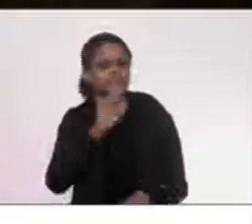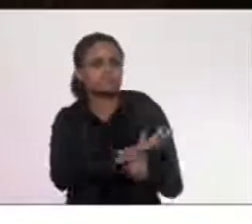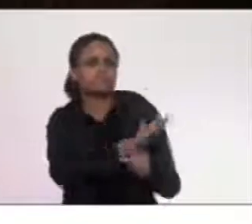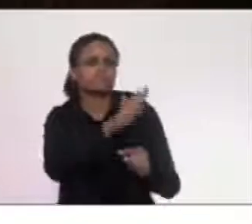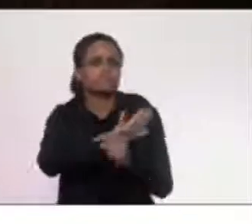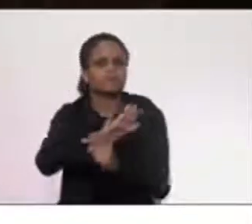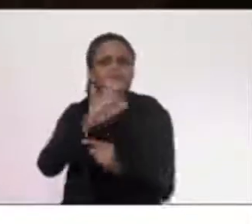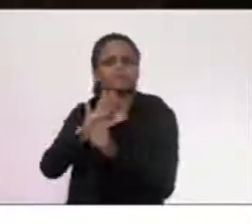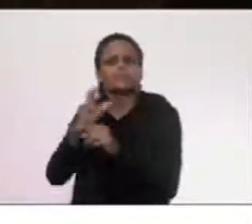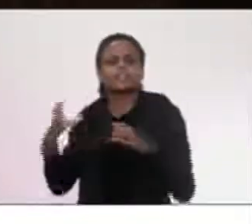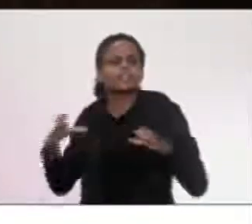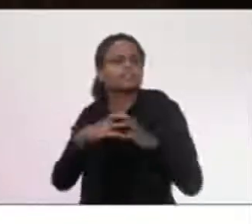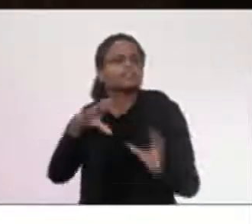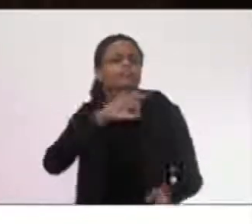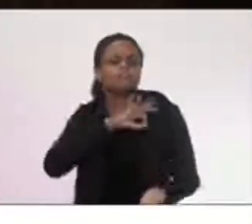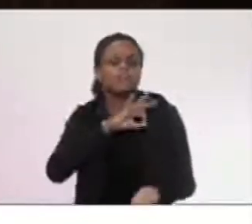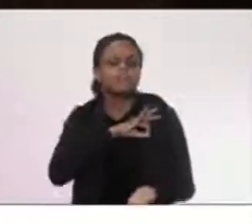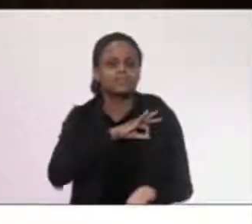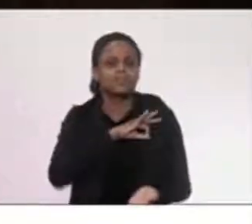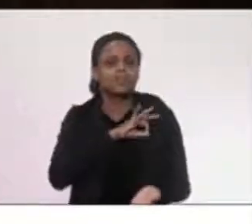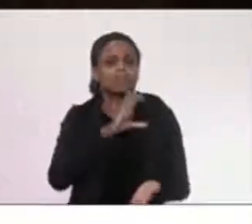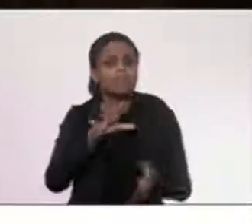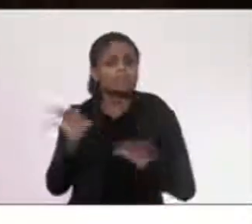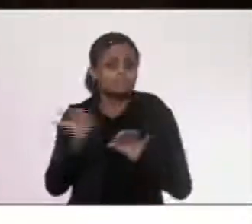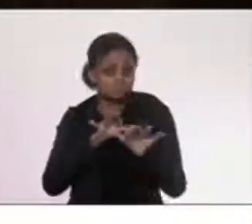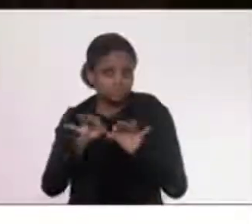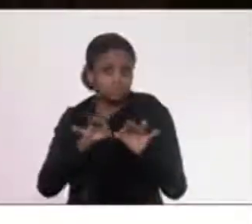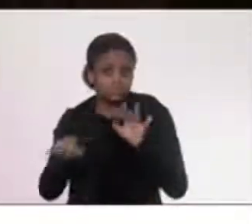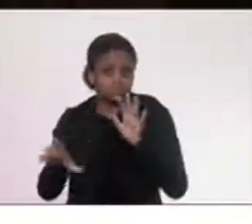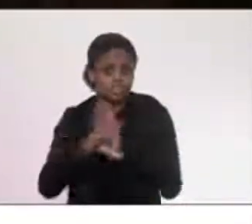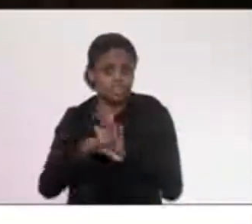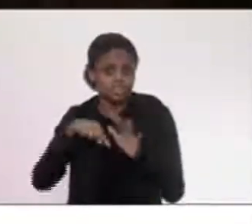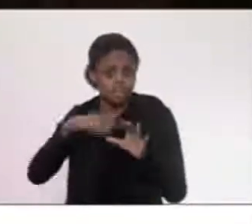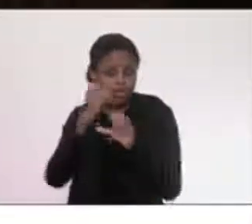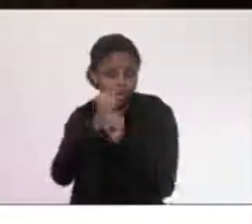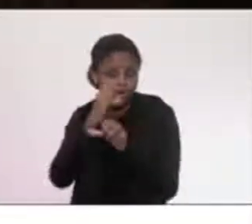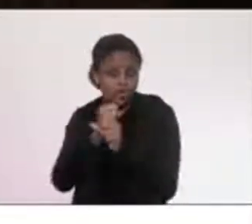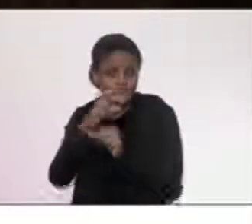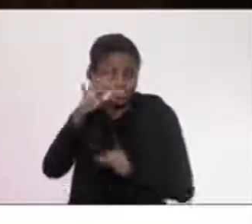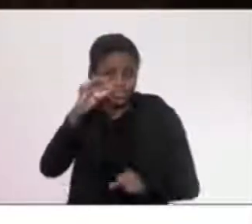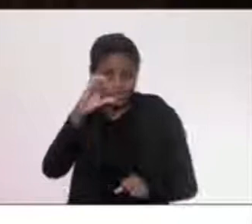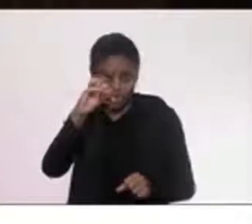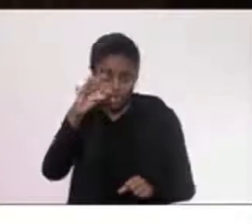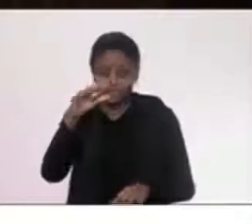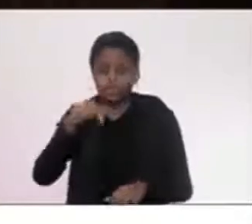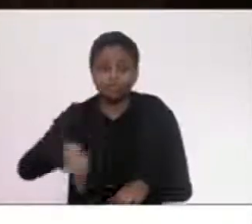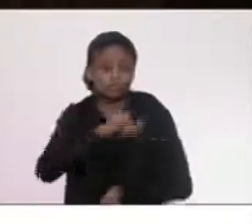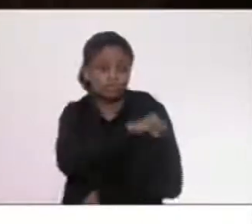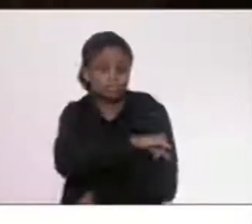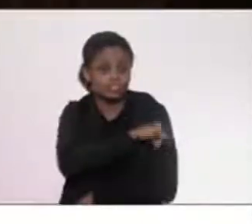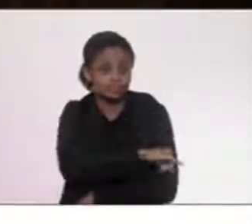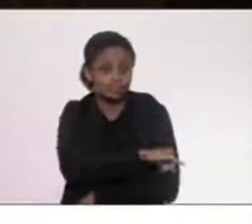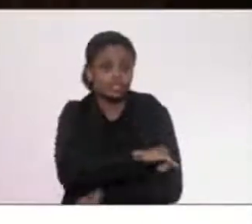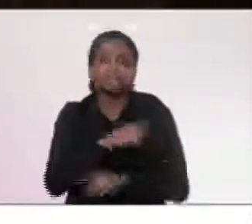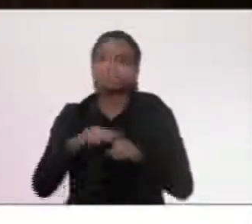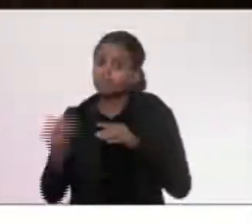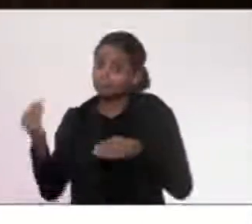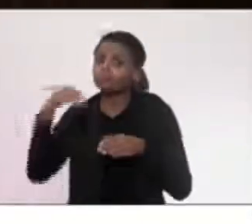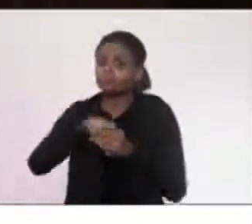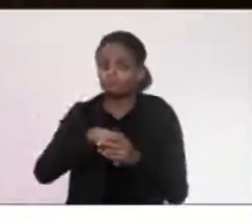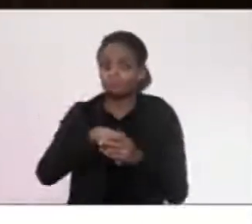a categoria dos policiais, e o projeto das cotas hoje no estado do Rio de Janeiro inclui